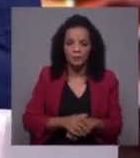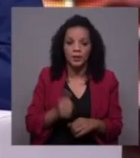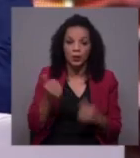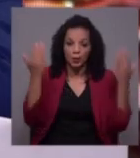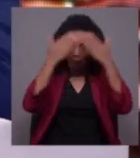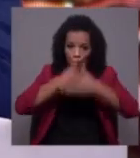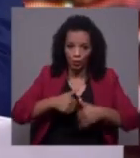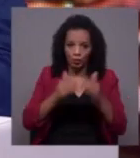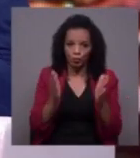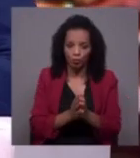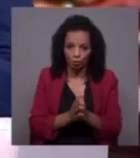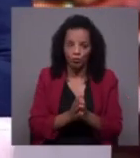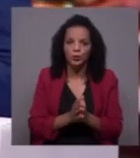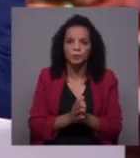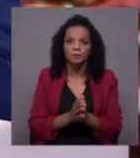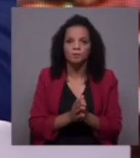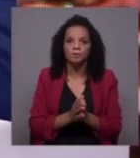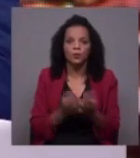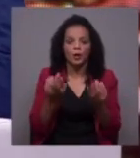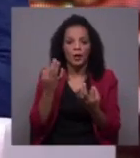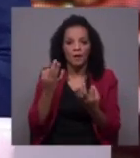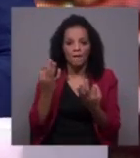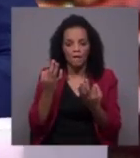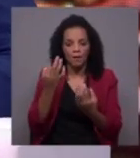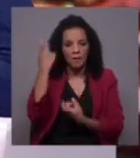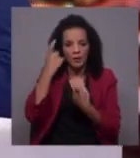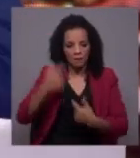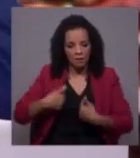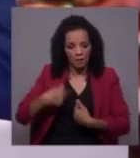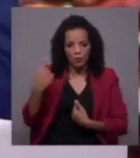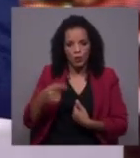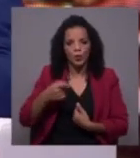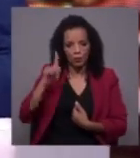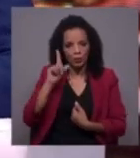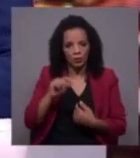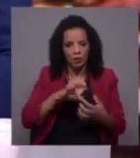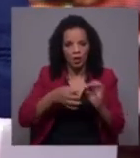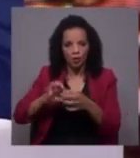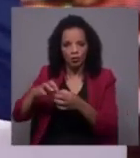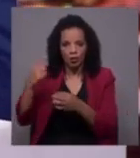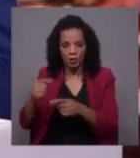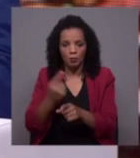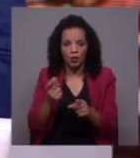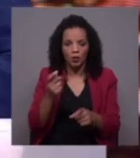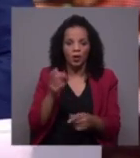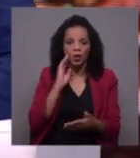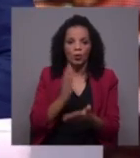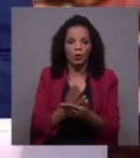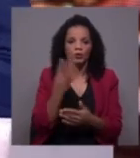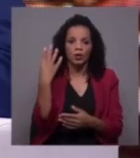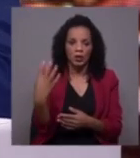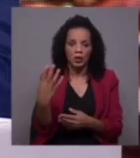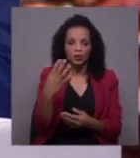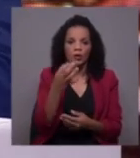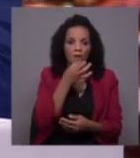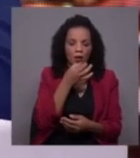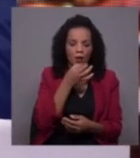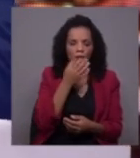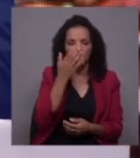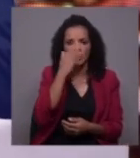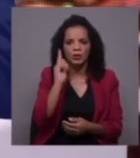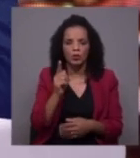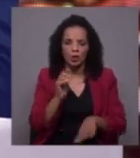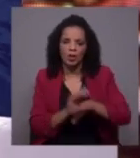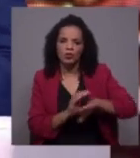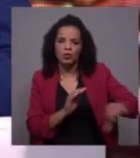noite a todos. Não só não é egoísmo, como nós achamos que é uma enorme coerência. Vejamos os últimos quatro candidatos que falaram, fica a sensação de que a